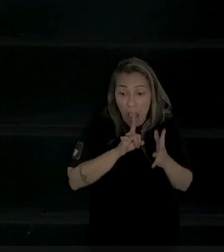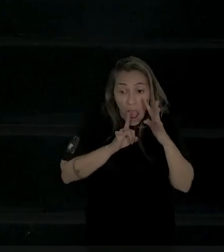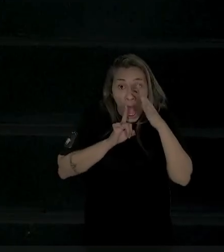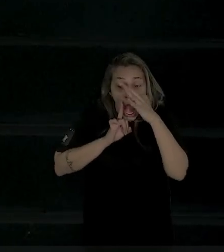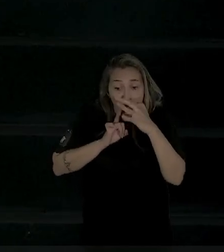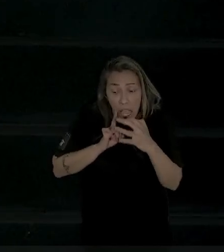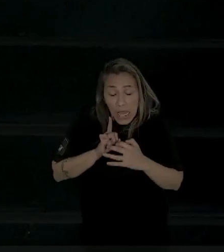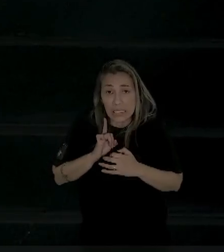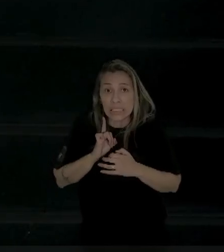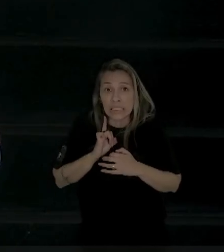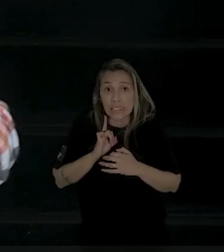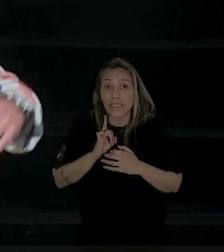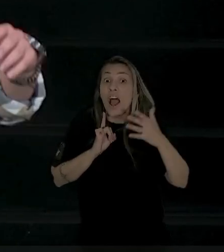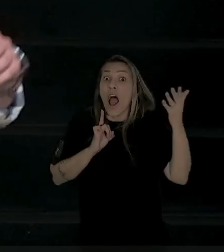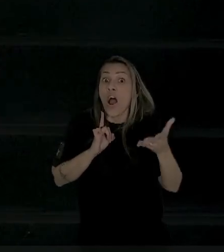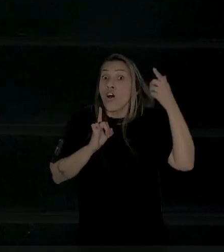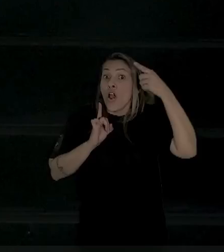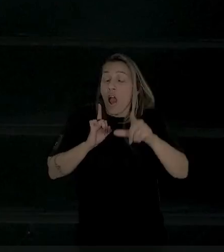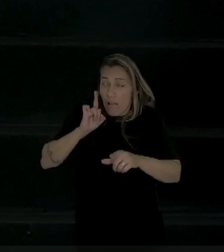Agora vem o fogo.